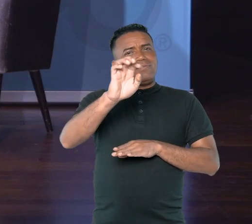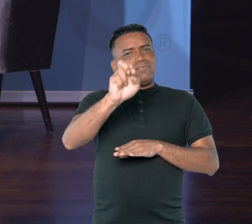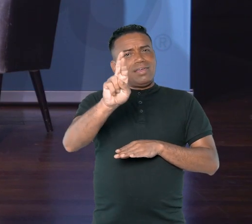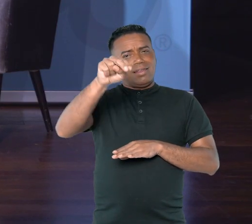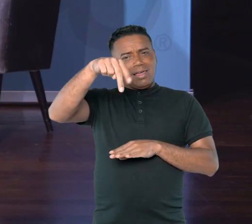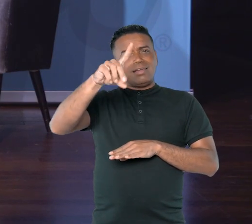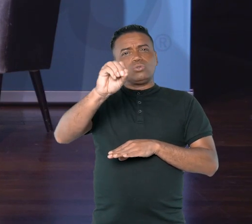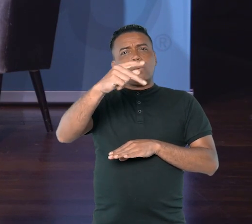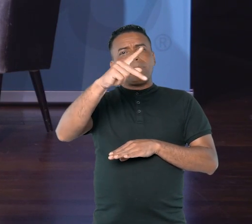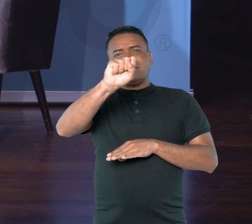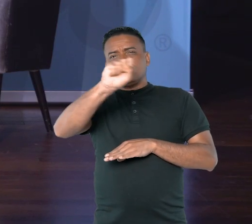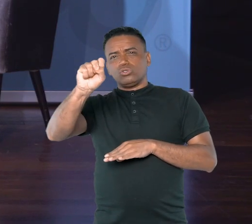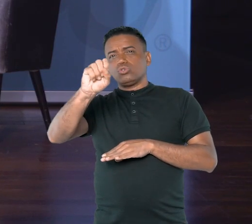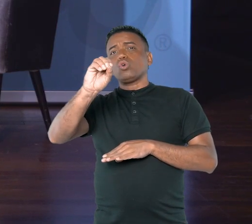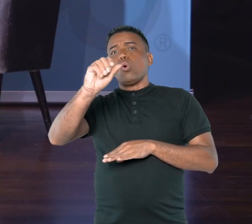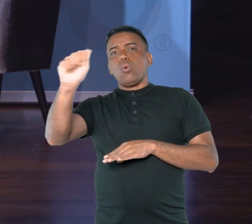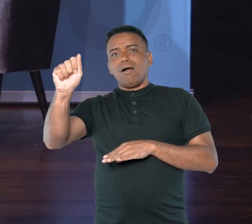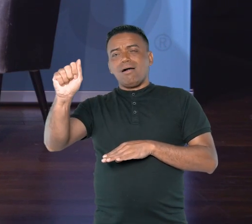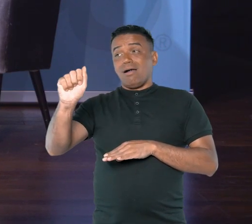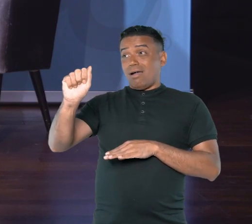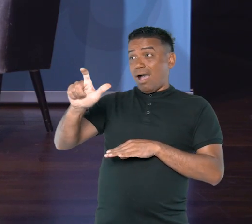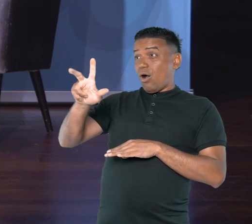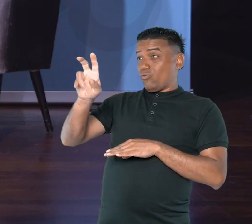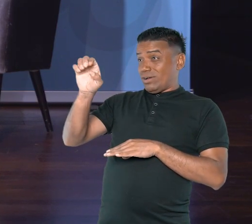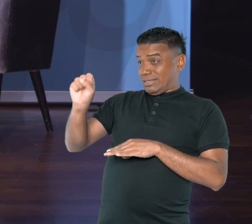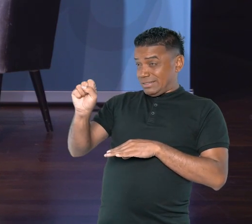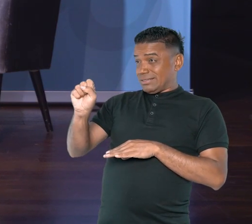me dizendo: Álvaro de Campos não era mesmo eu.